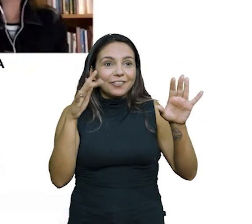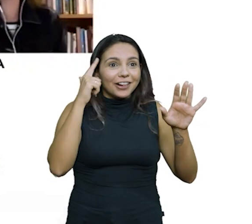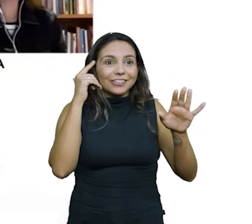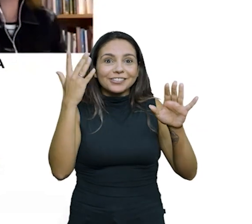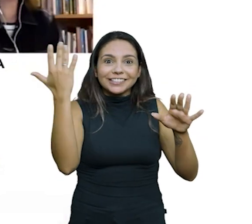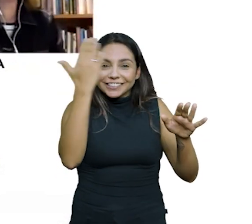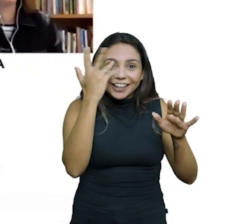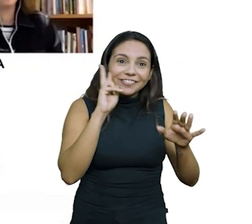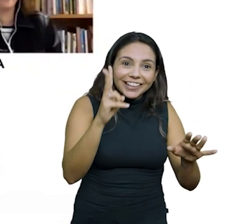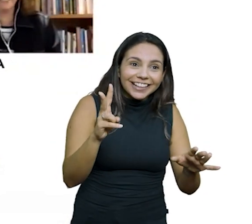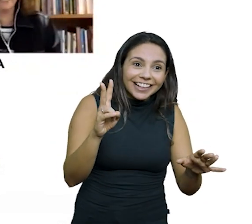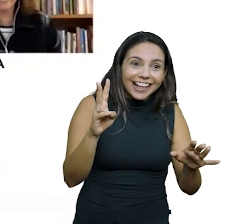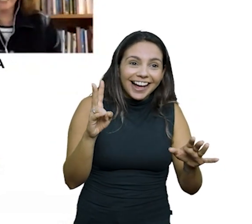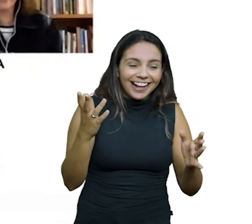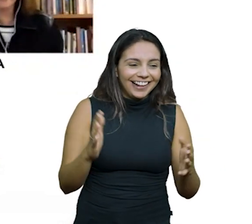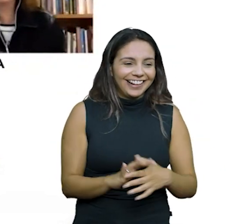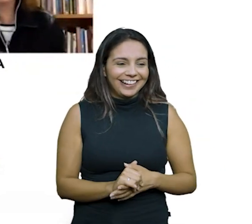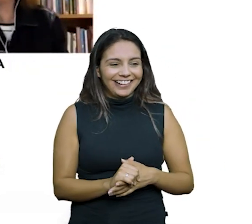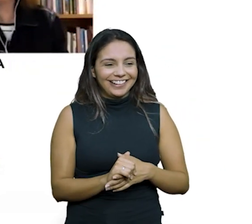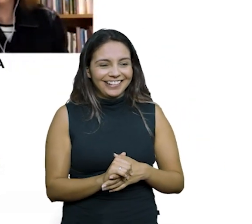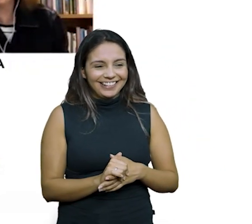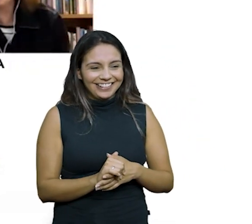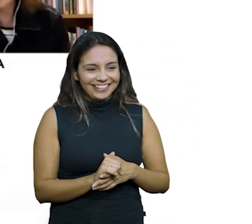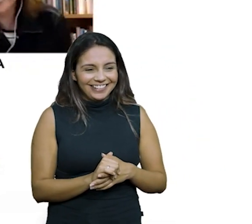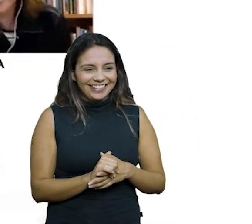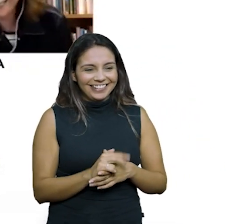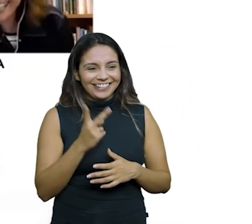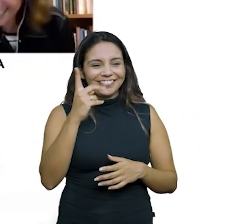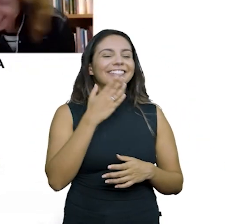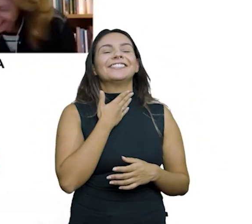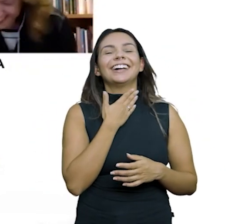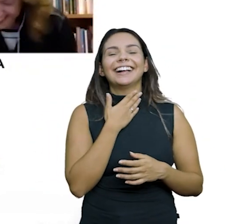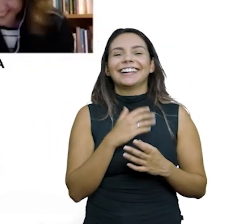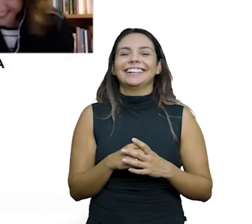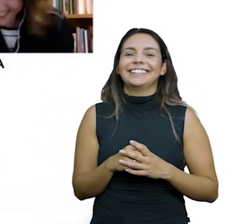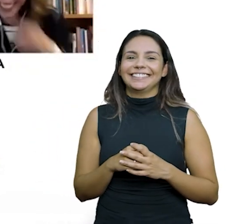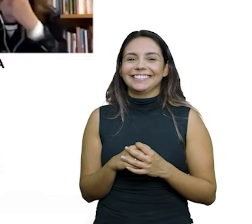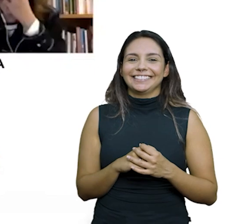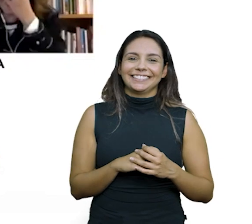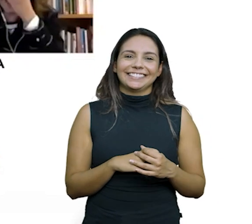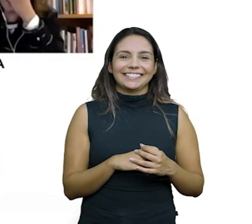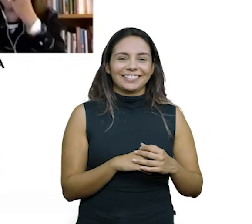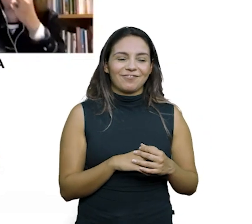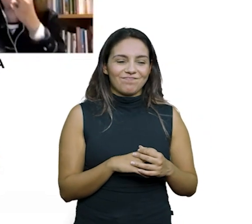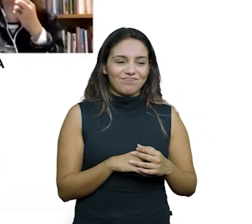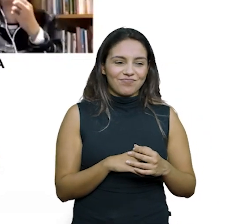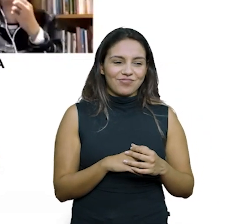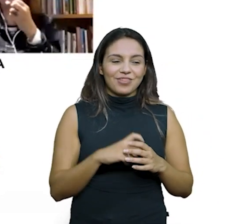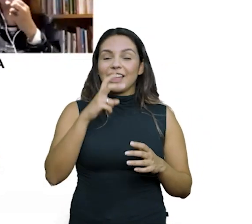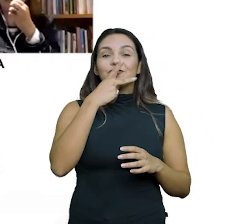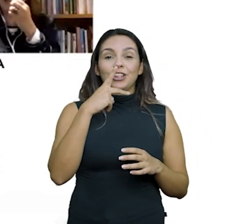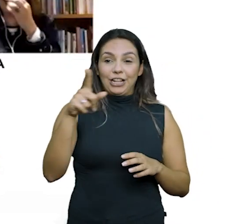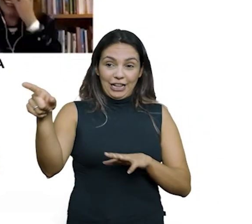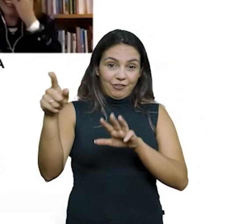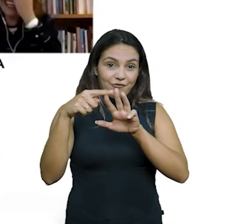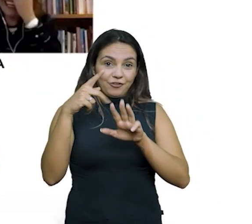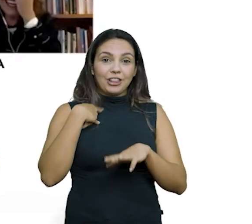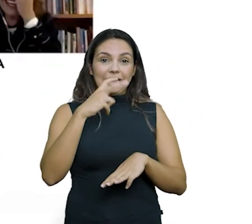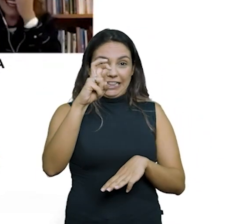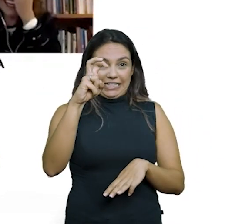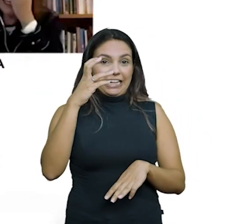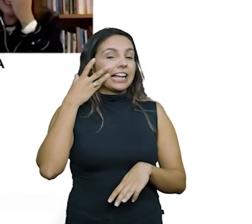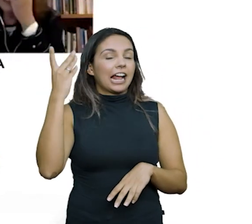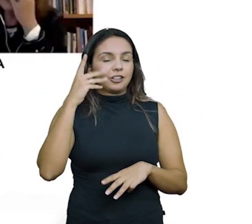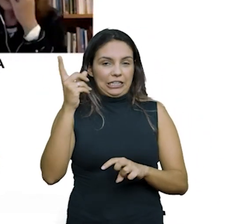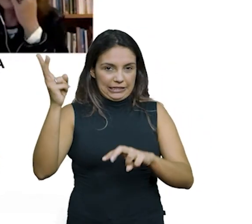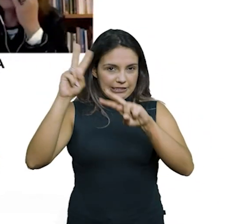falei, pronto, é um fenômeno paranormal aqui no Sempre um Papo em Casa agora. São 5 gatos aqui, mas eu